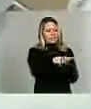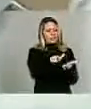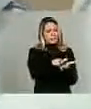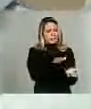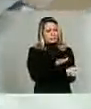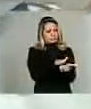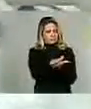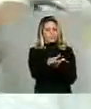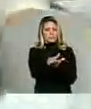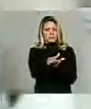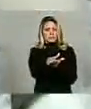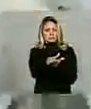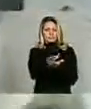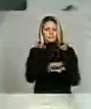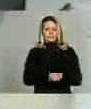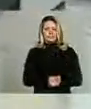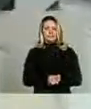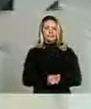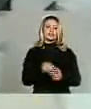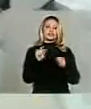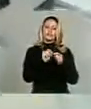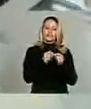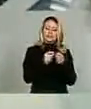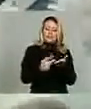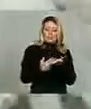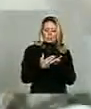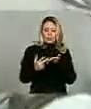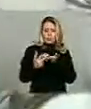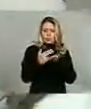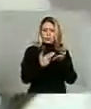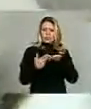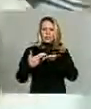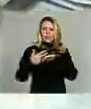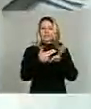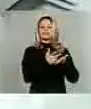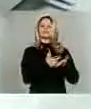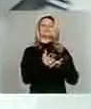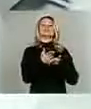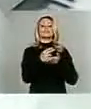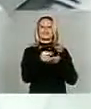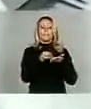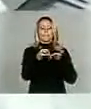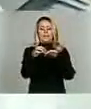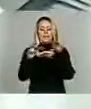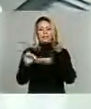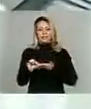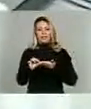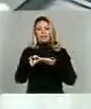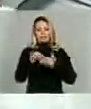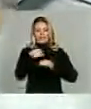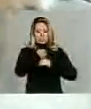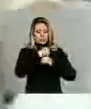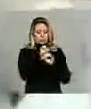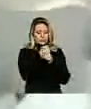filtro. É feita a picotagem desse material, né, nesse equipamento